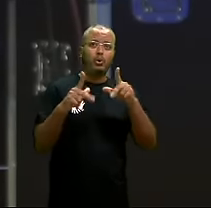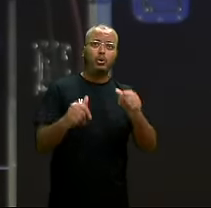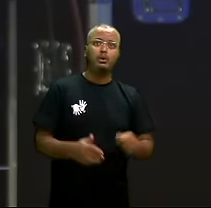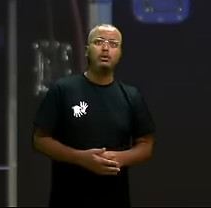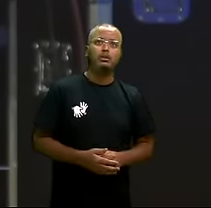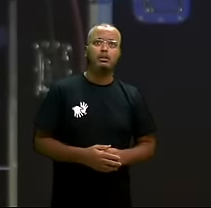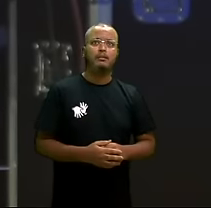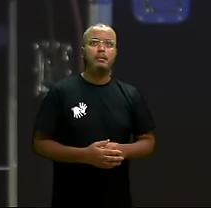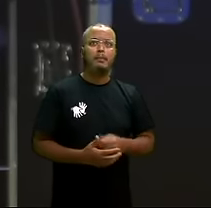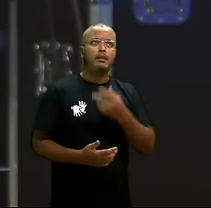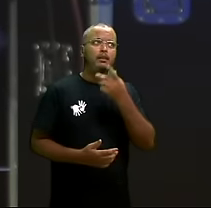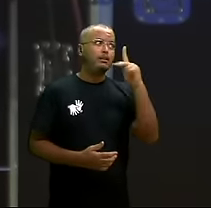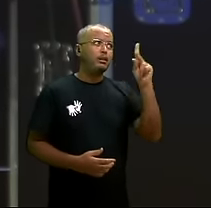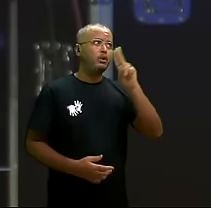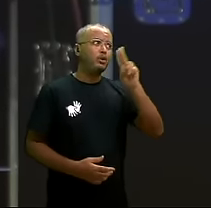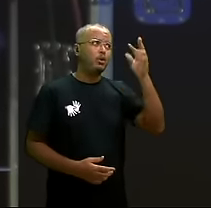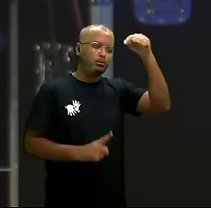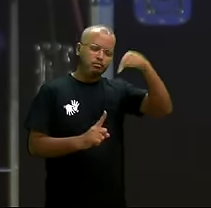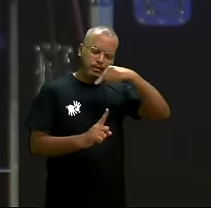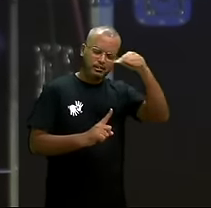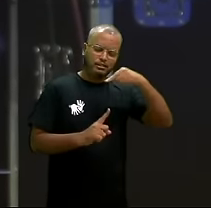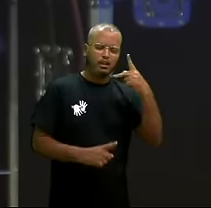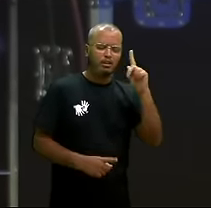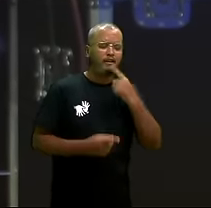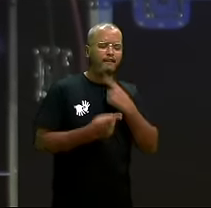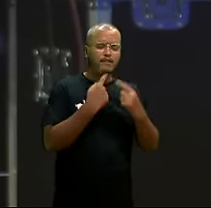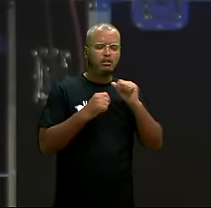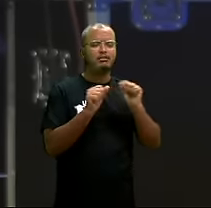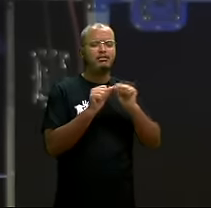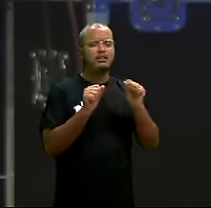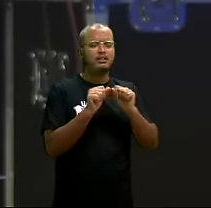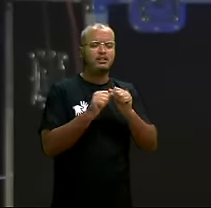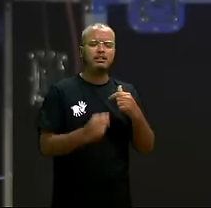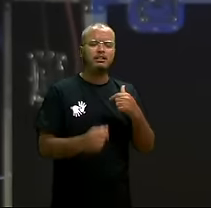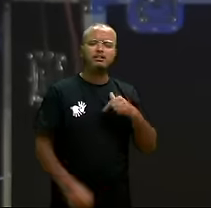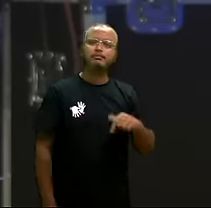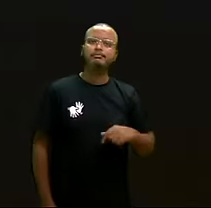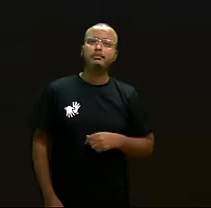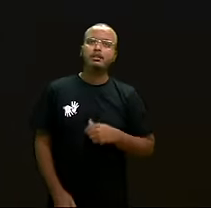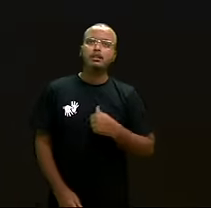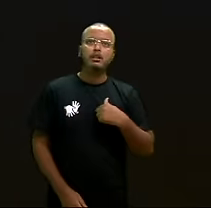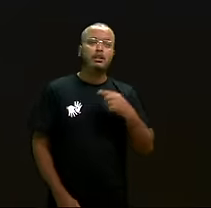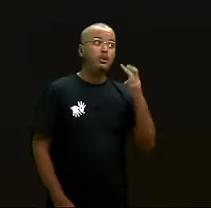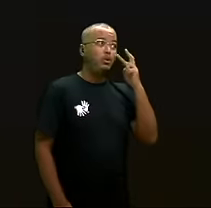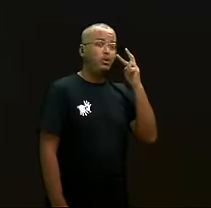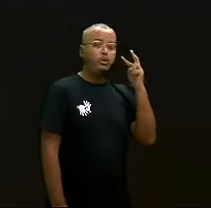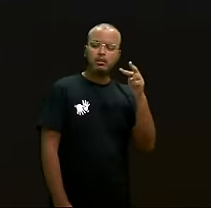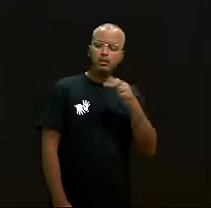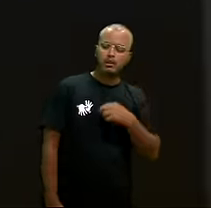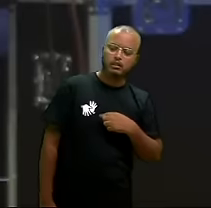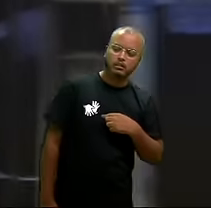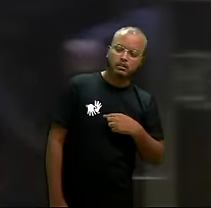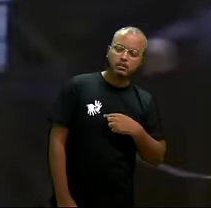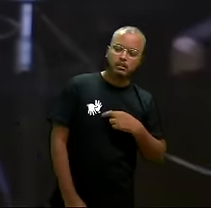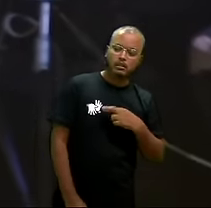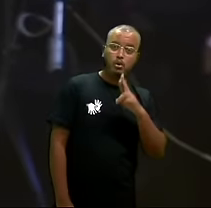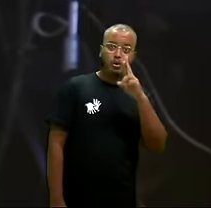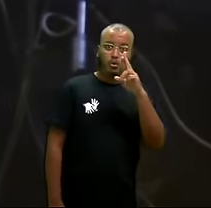seja o seu nome, chama o nosso teu reino, seja feita a tua vontade, Pai. Aí eu olhava assim, Rony estava voando.